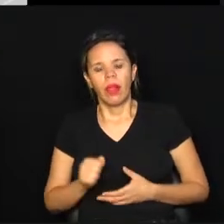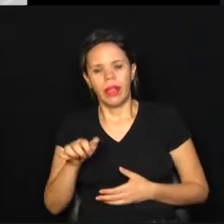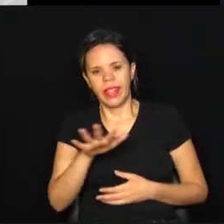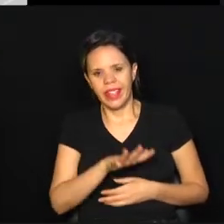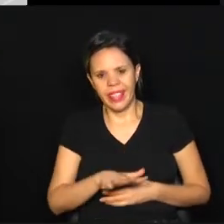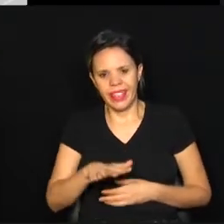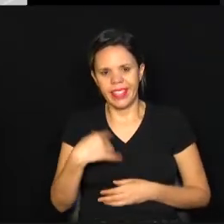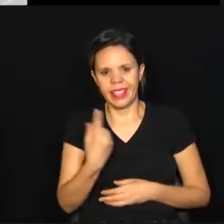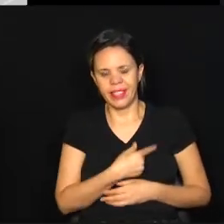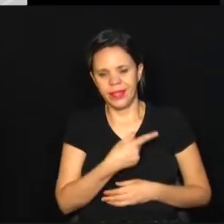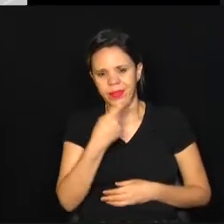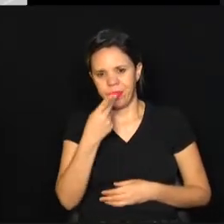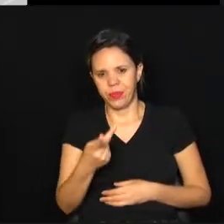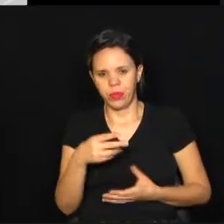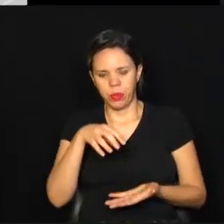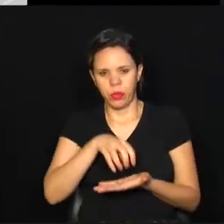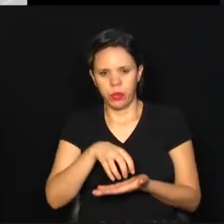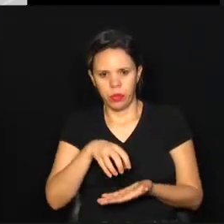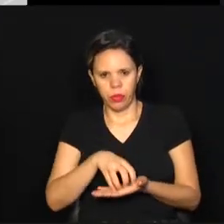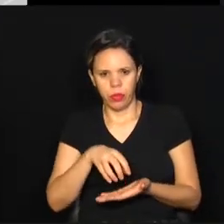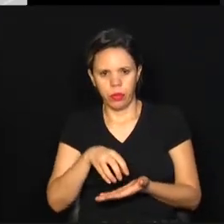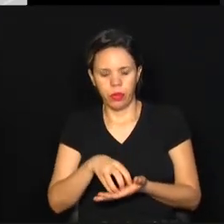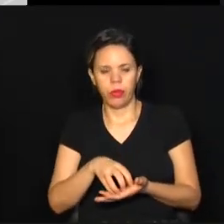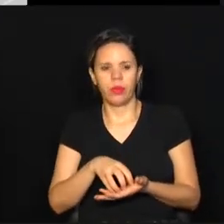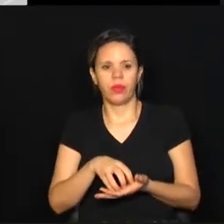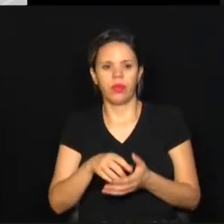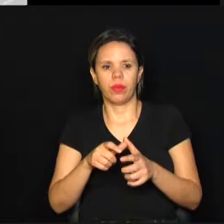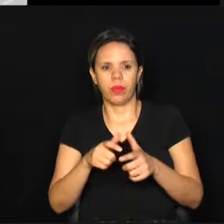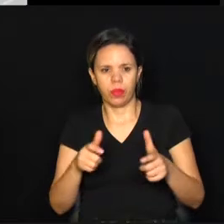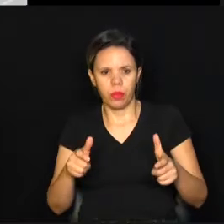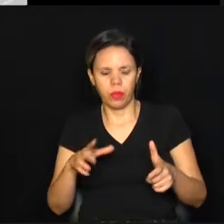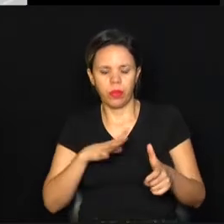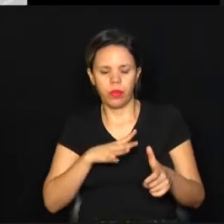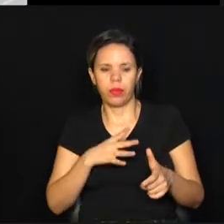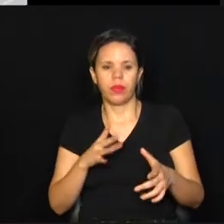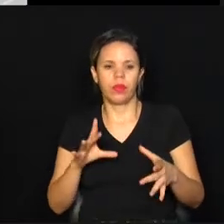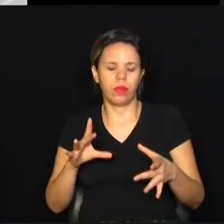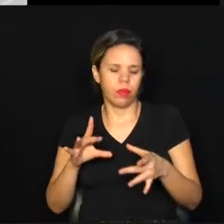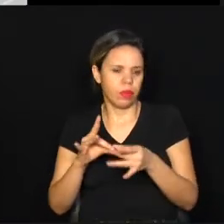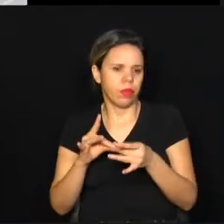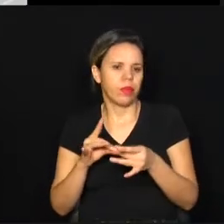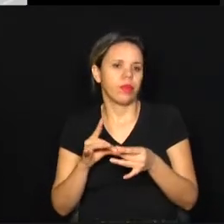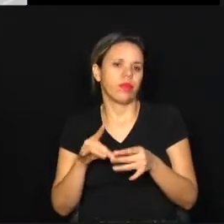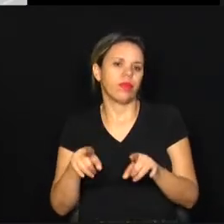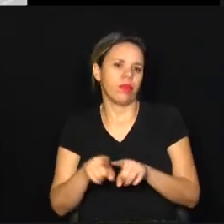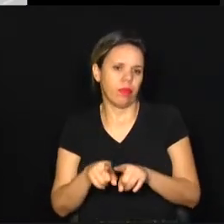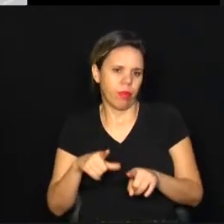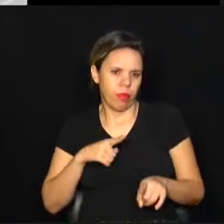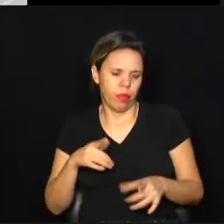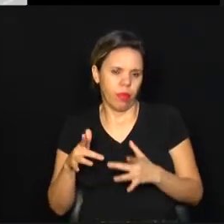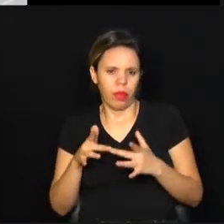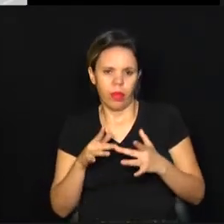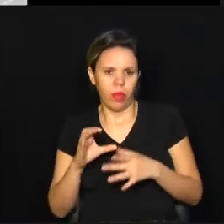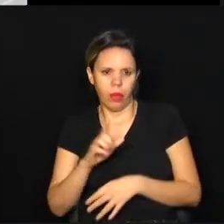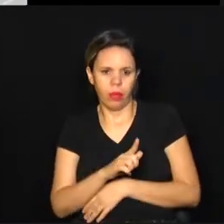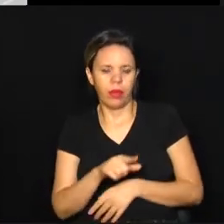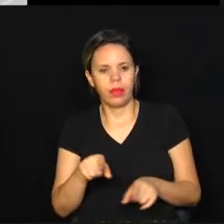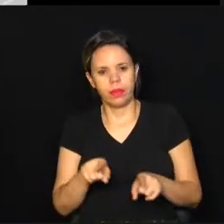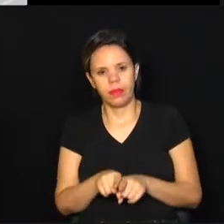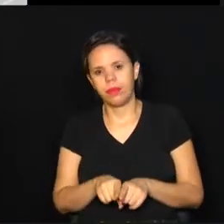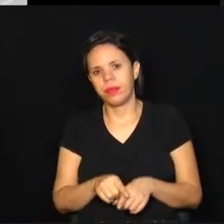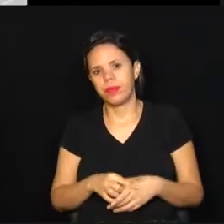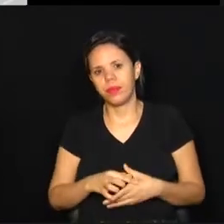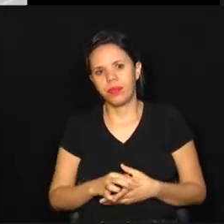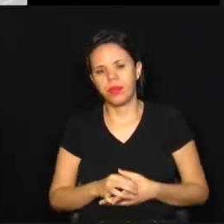que a gente chamou de Parque da Centralidade Macrometropolitana, que dialoga muito com o Campo Grande, está bem ali,